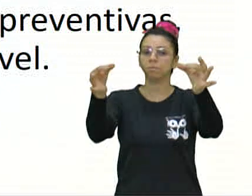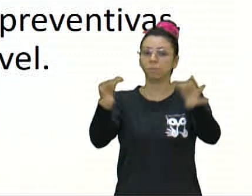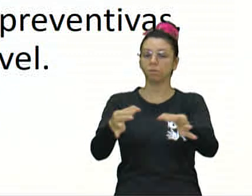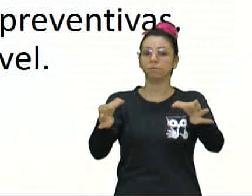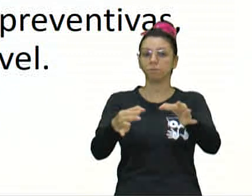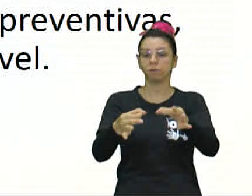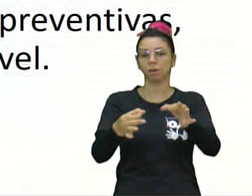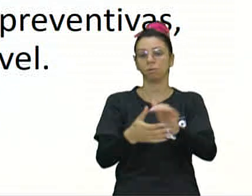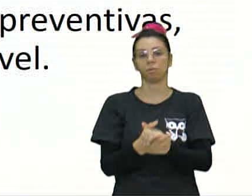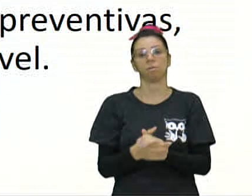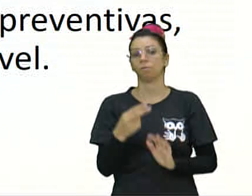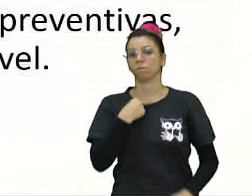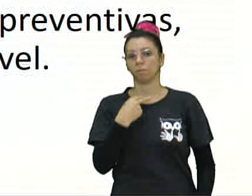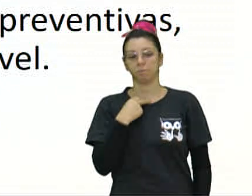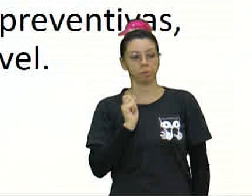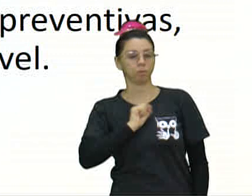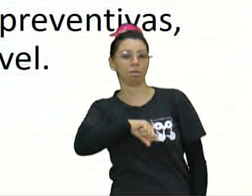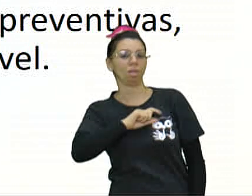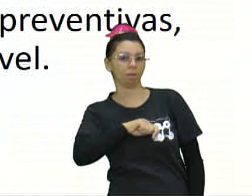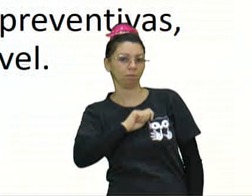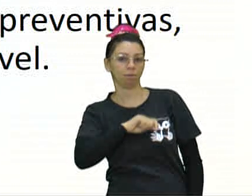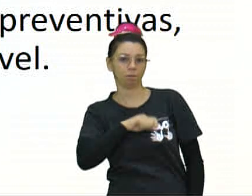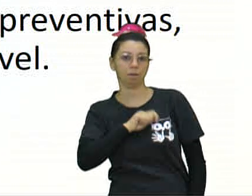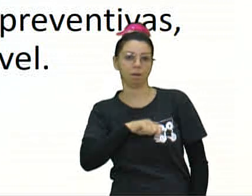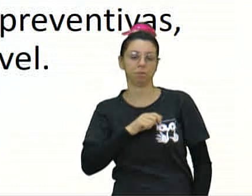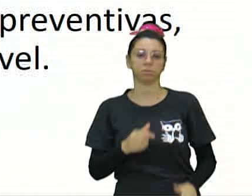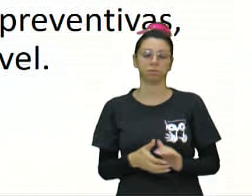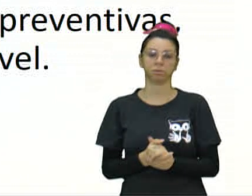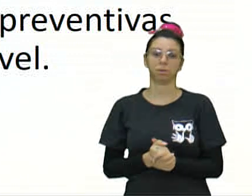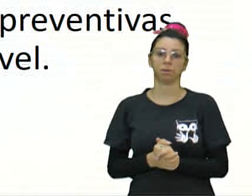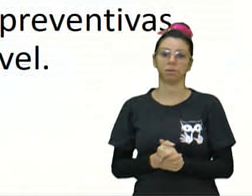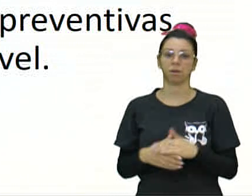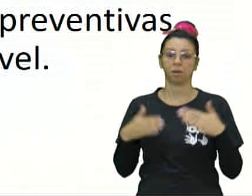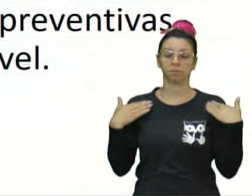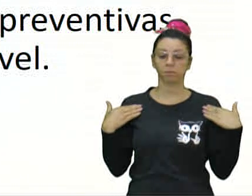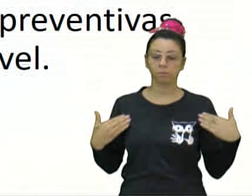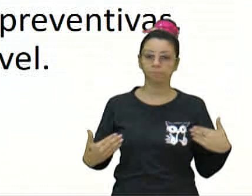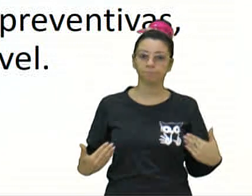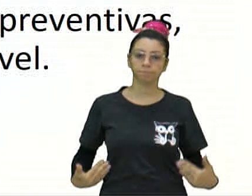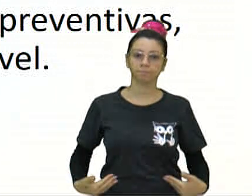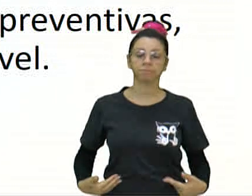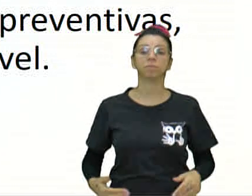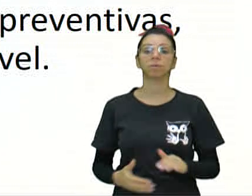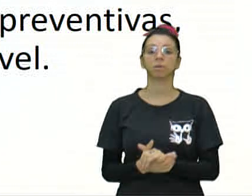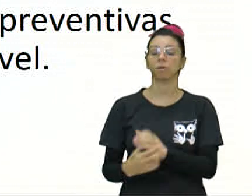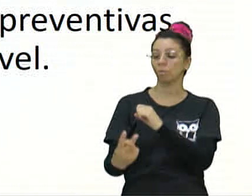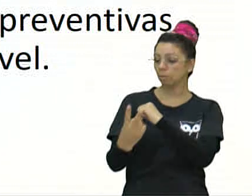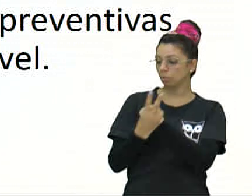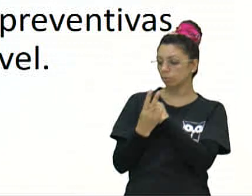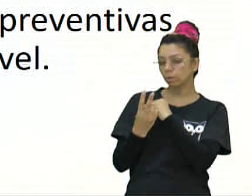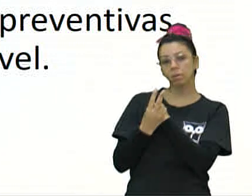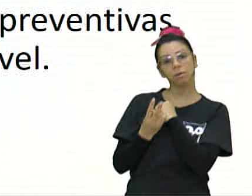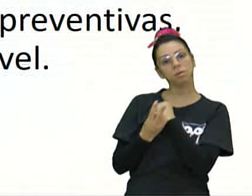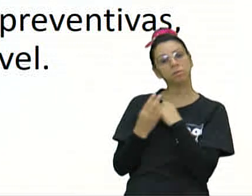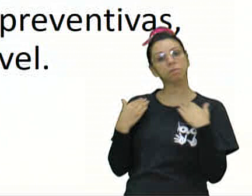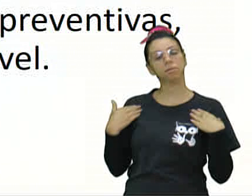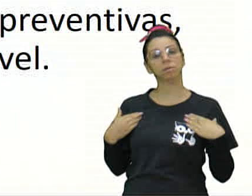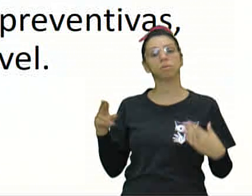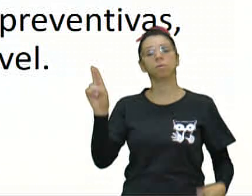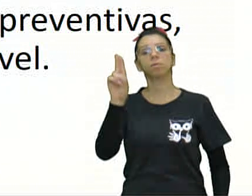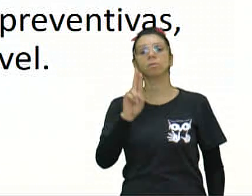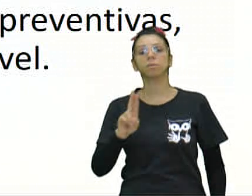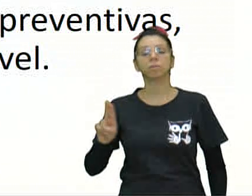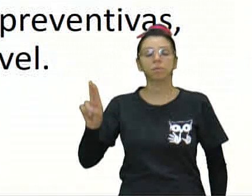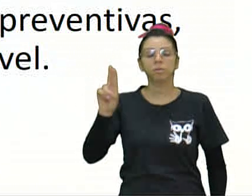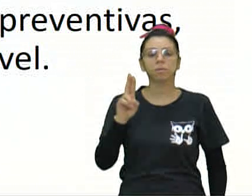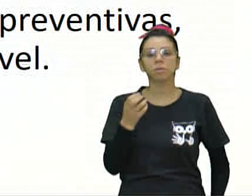trapacear, sendo uma pessoa ética e honrada. Já no aspecto físico, então está relacionado aqui ao cuidado com o corpo, utilizando e aplicando